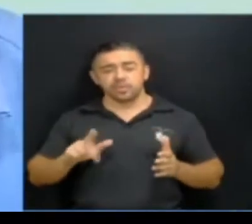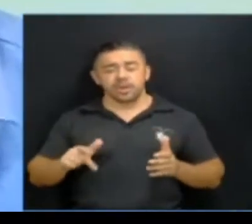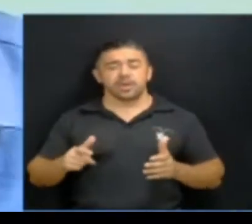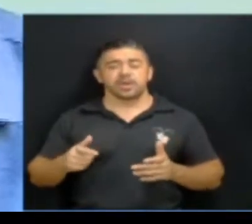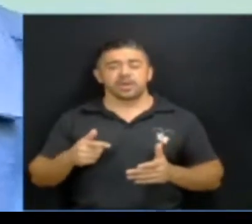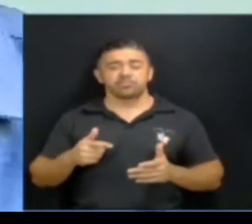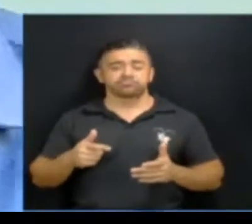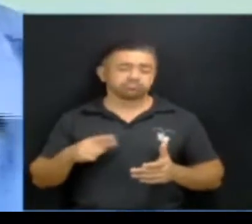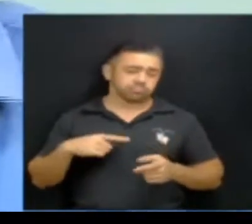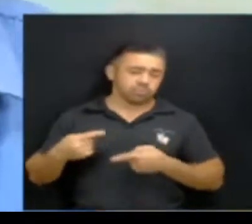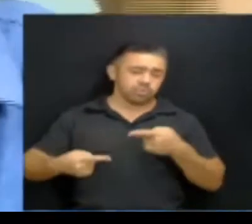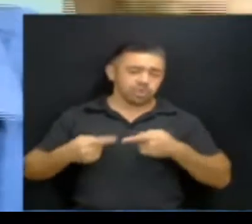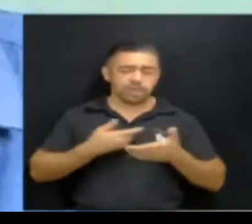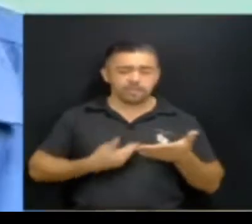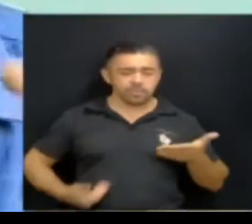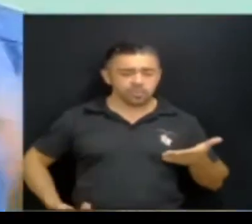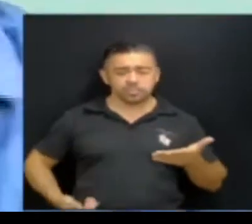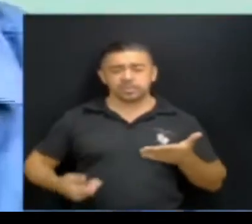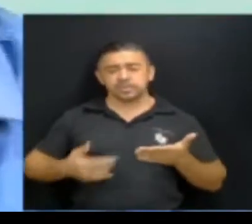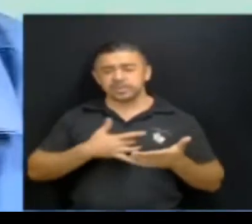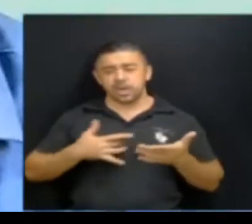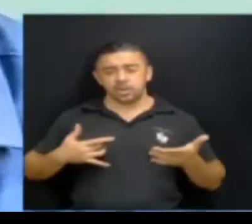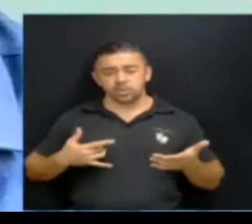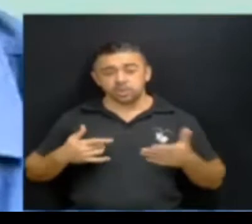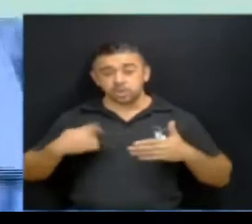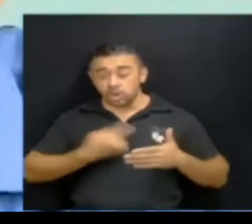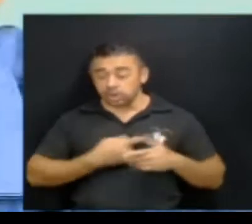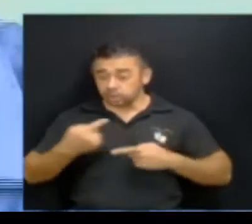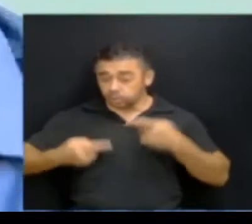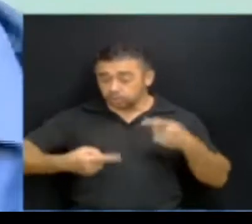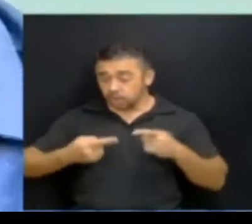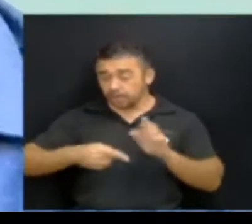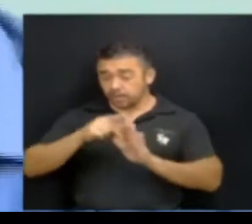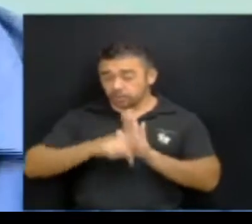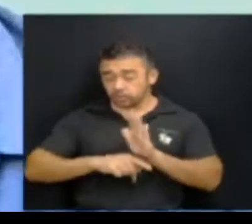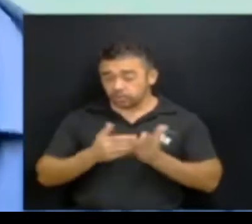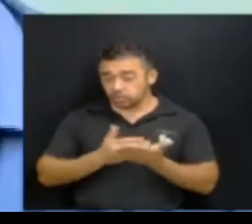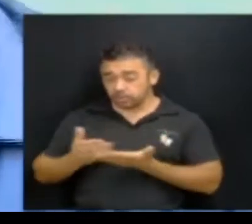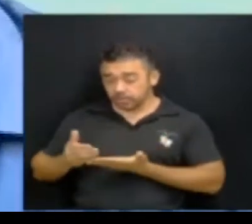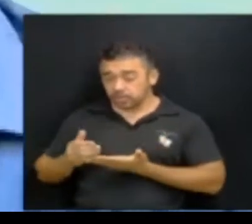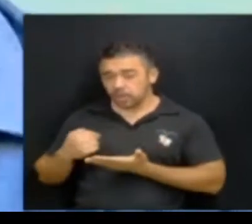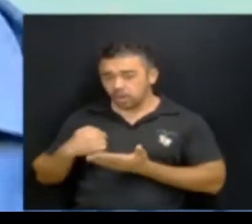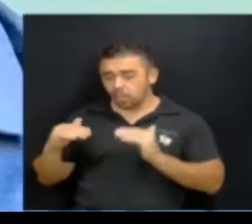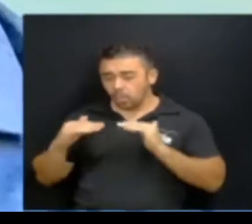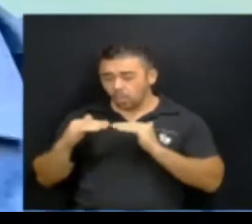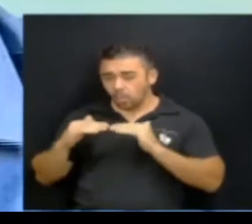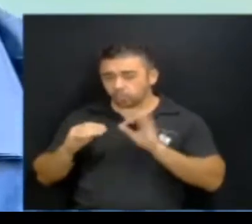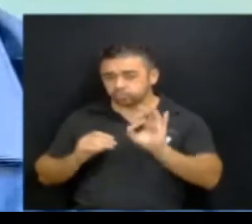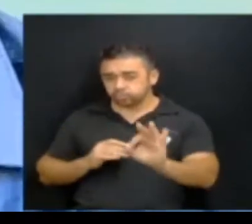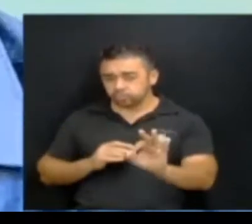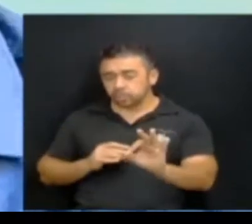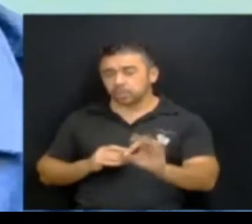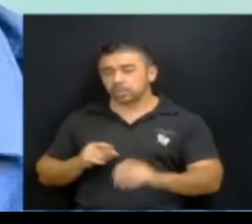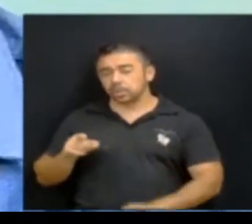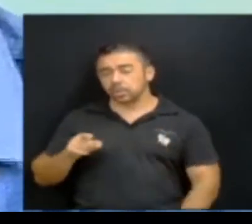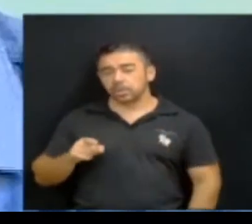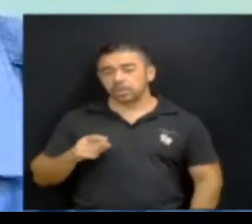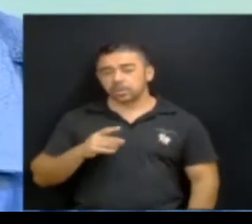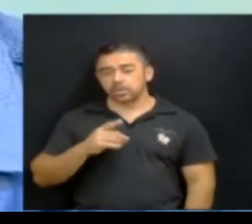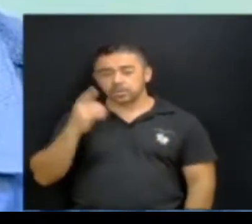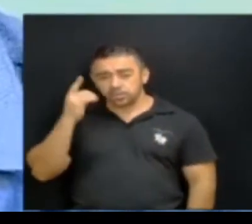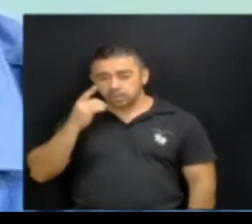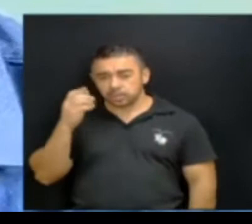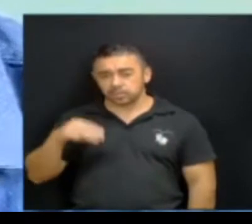paranaense. Se a gente quer discutir o projeto inicial, concordo nesse ponto apenas com o deputado Márcio Pacheco.